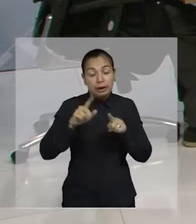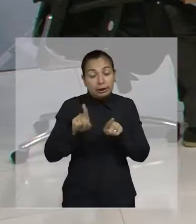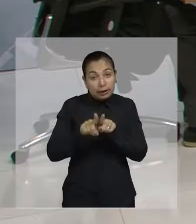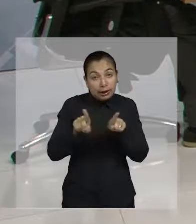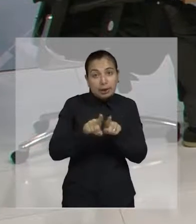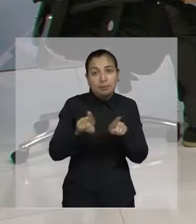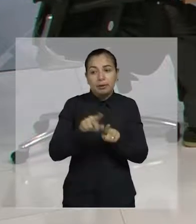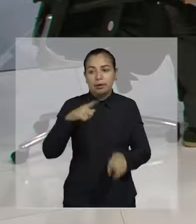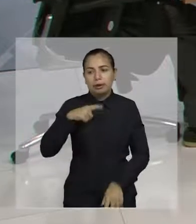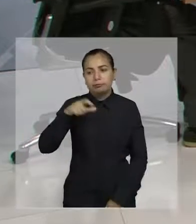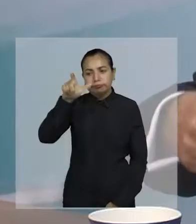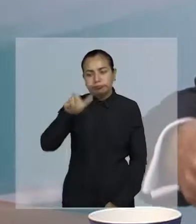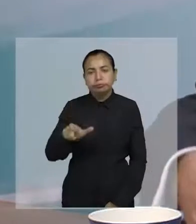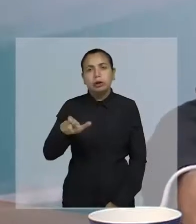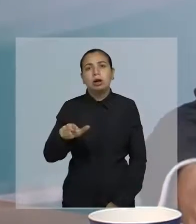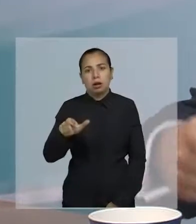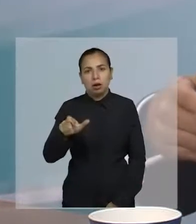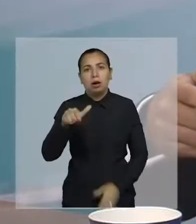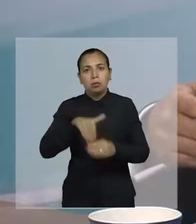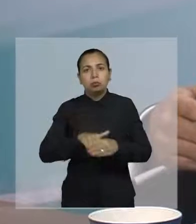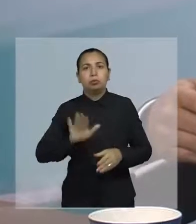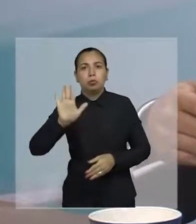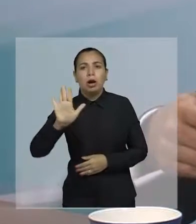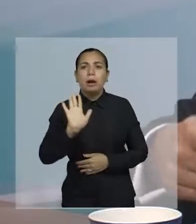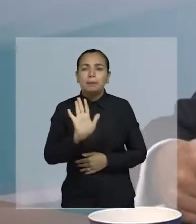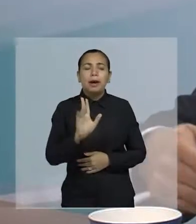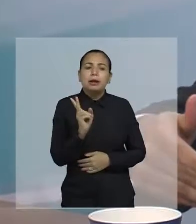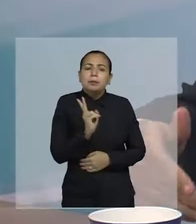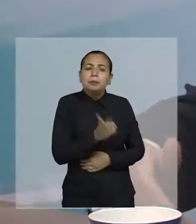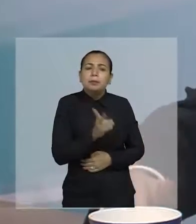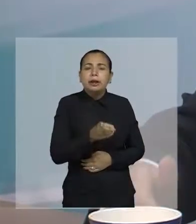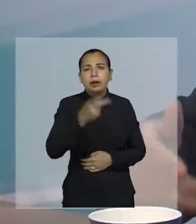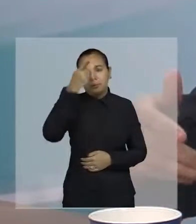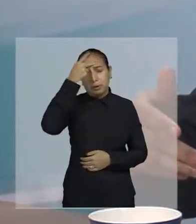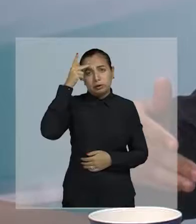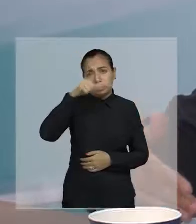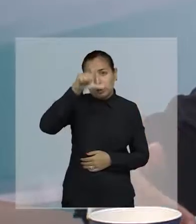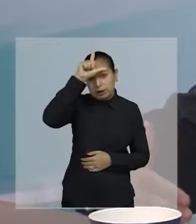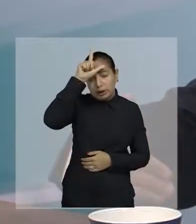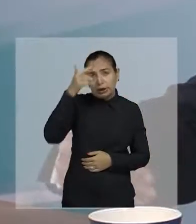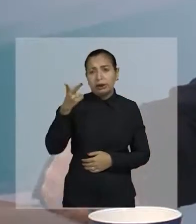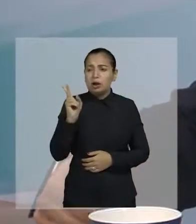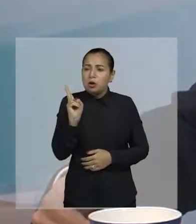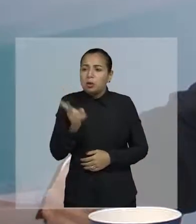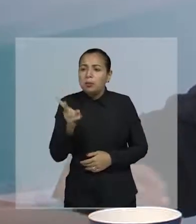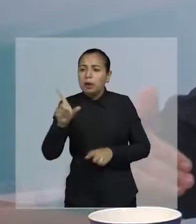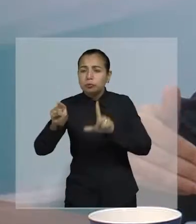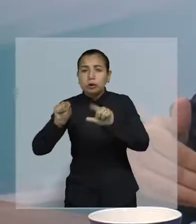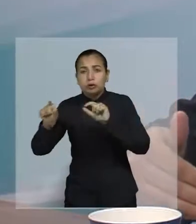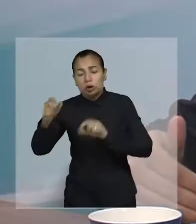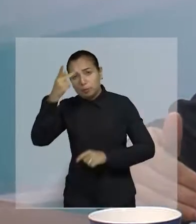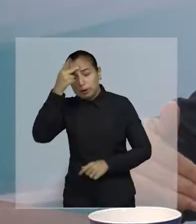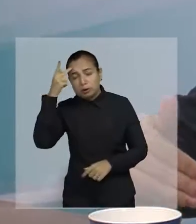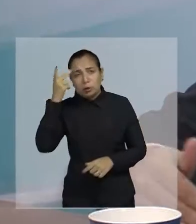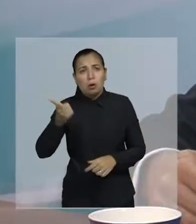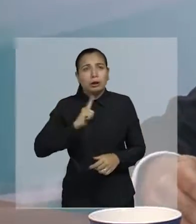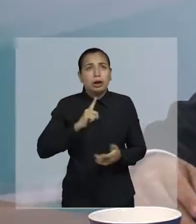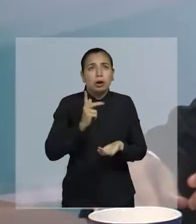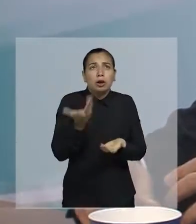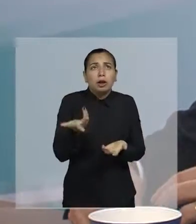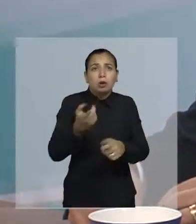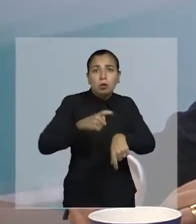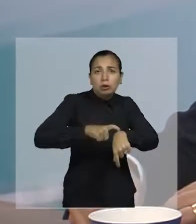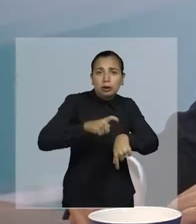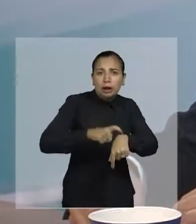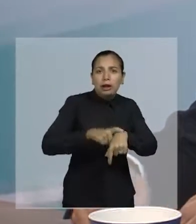candidaturas, continua com o mesmo sistema de caciques, com o mesmo sistema de indicação, de contagem de tempo de televisão.